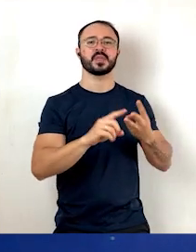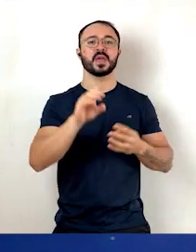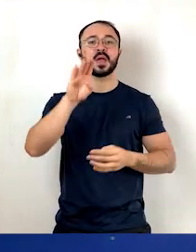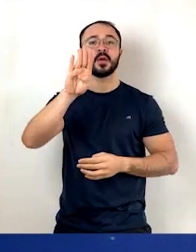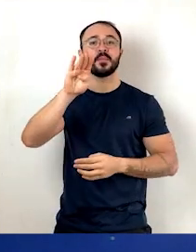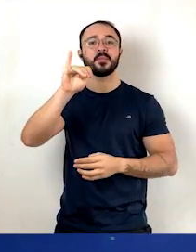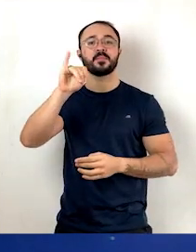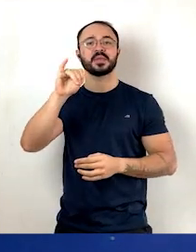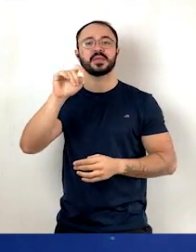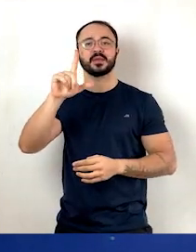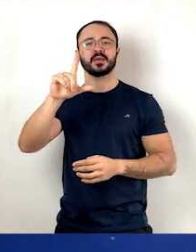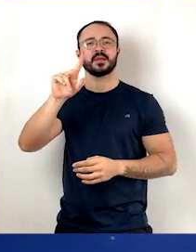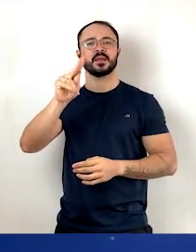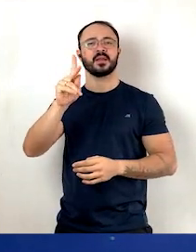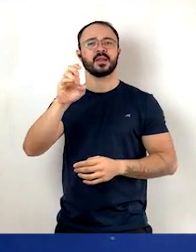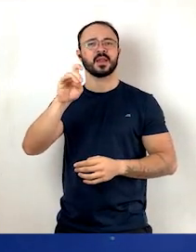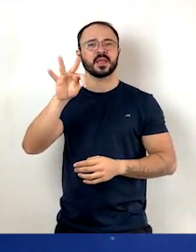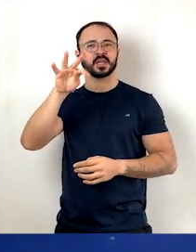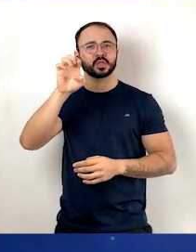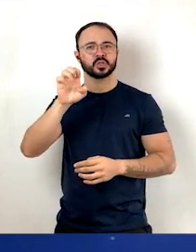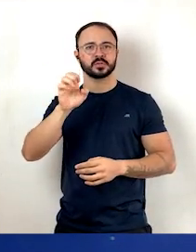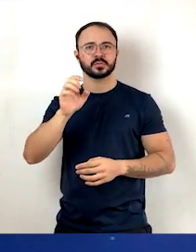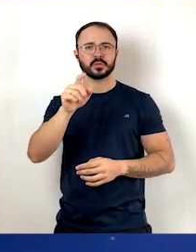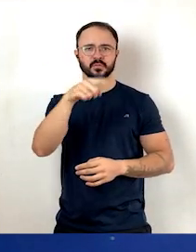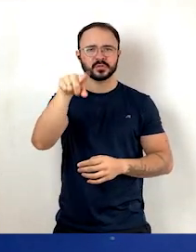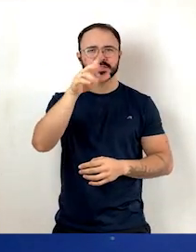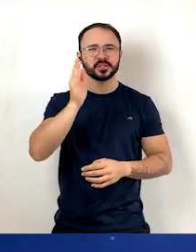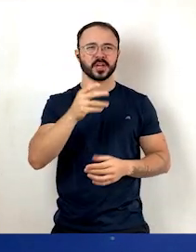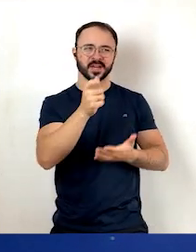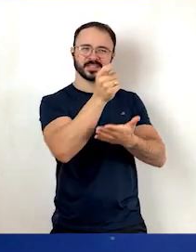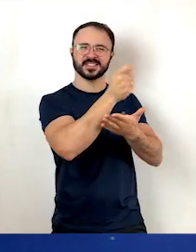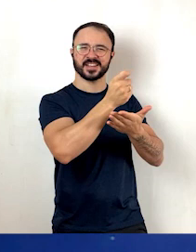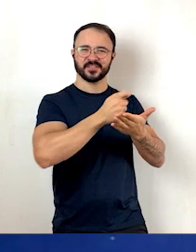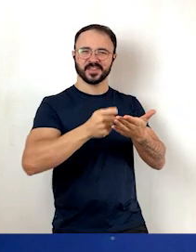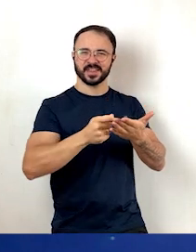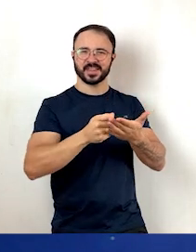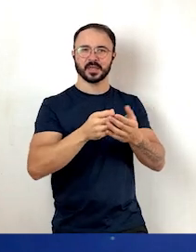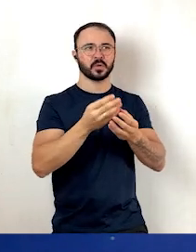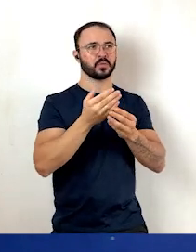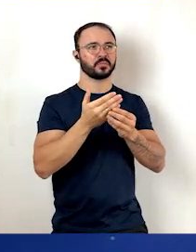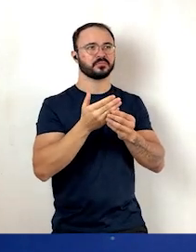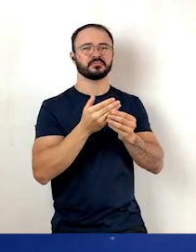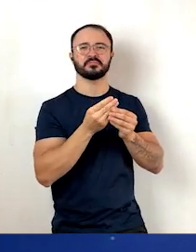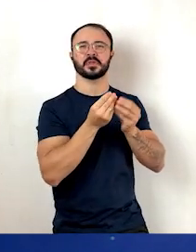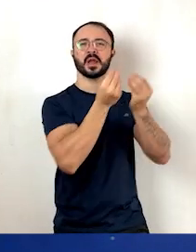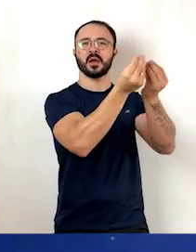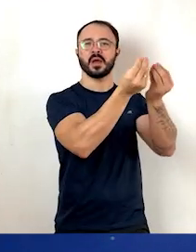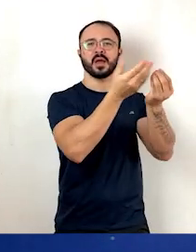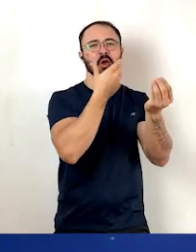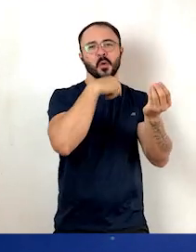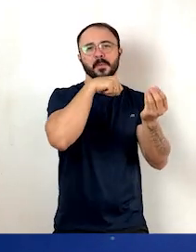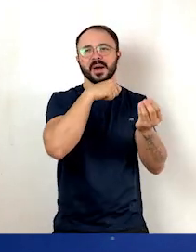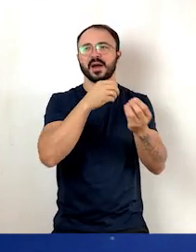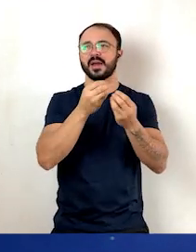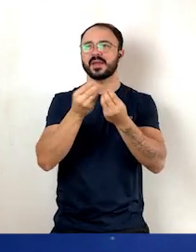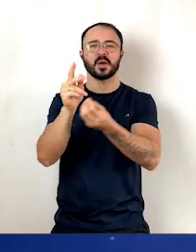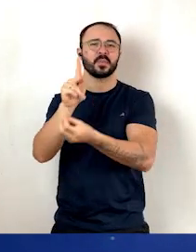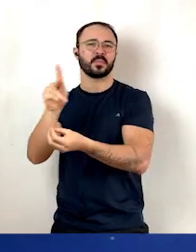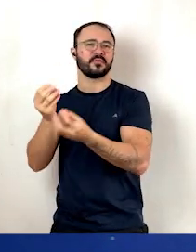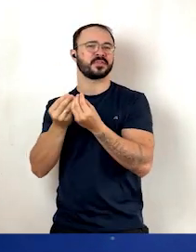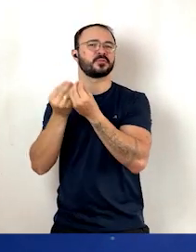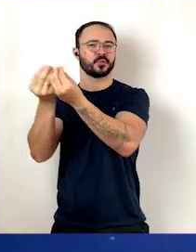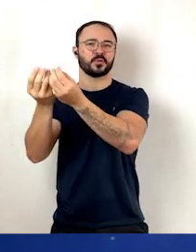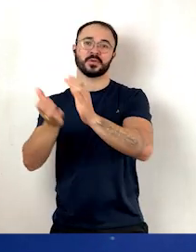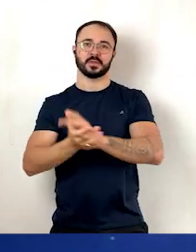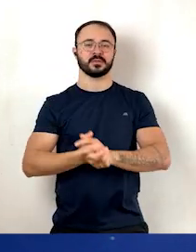o bilhete você já ouviram já escreveram algum bilhete para o papai para mamãe para professora na sala de aula